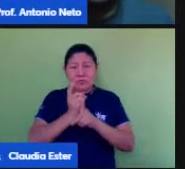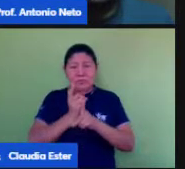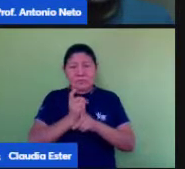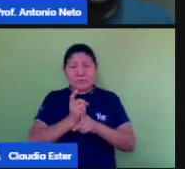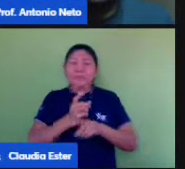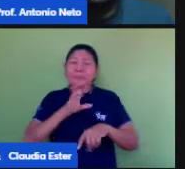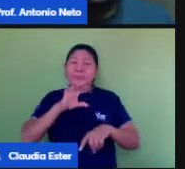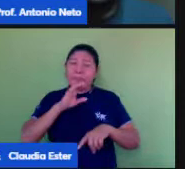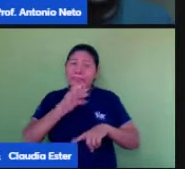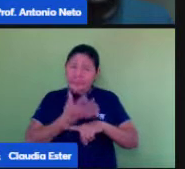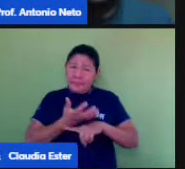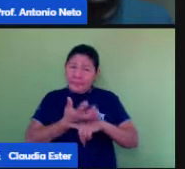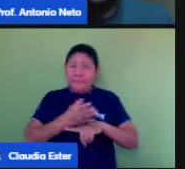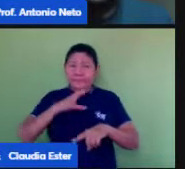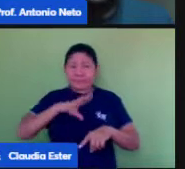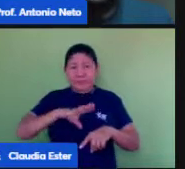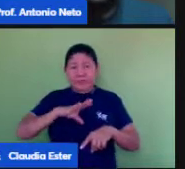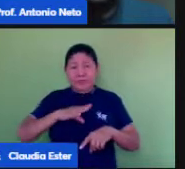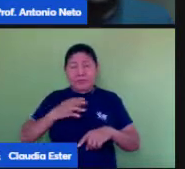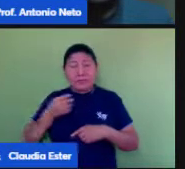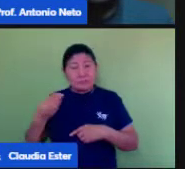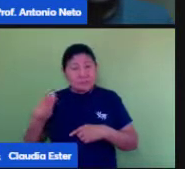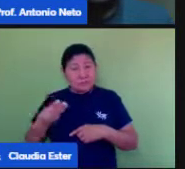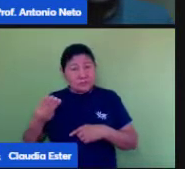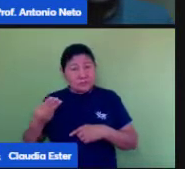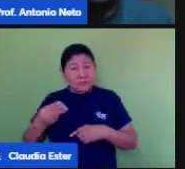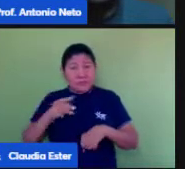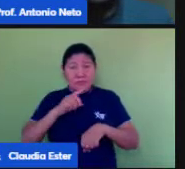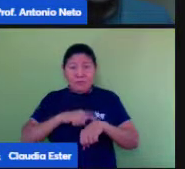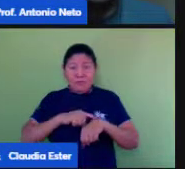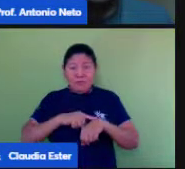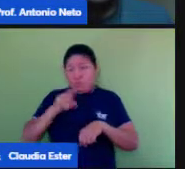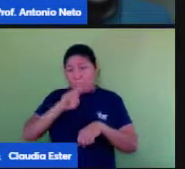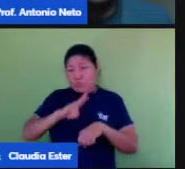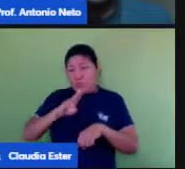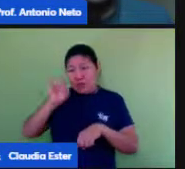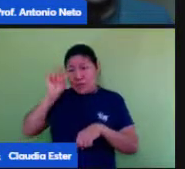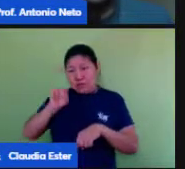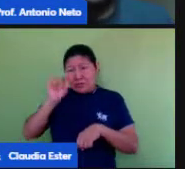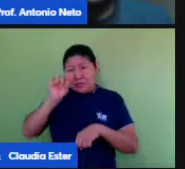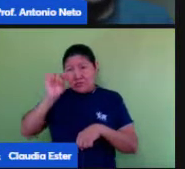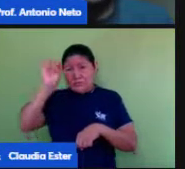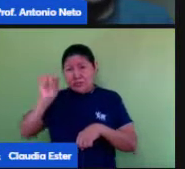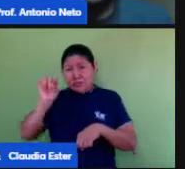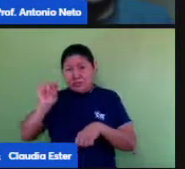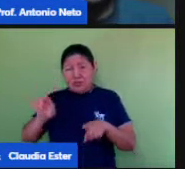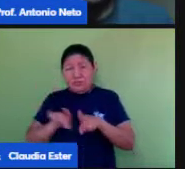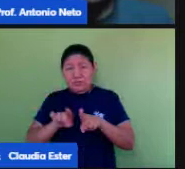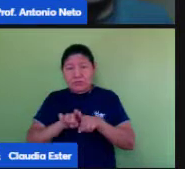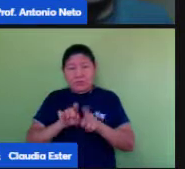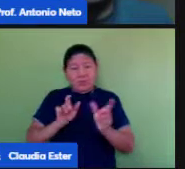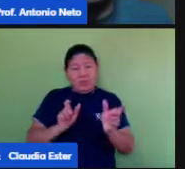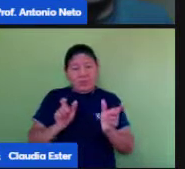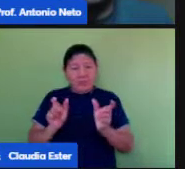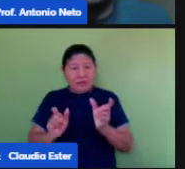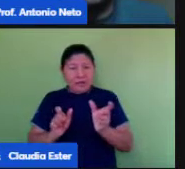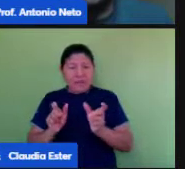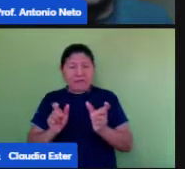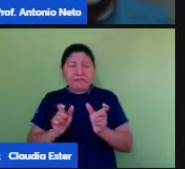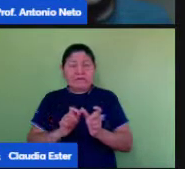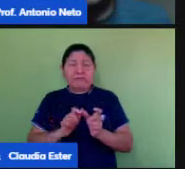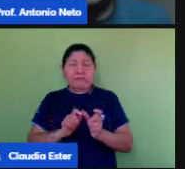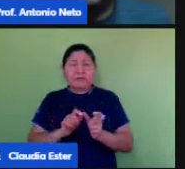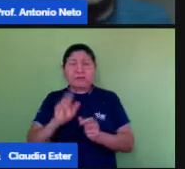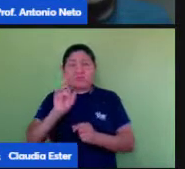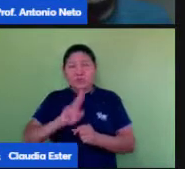habilidades do terceiro nível de complexidade é usar acento gráfico agudo ou circunflexo em paroxítonas terminadas em i,